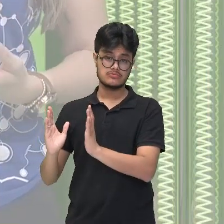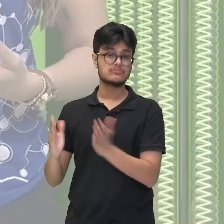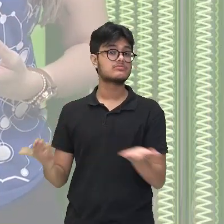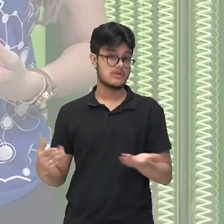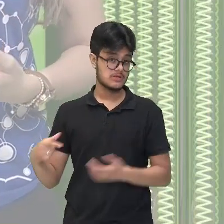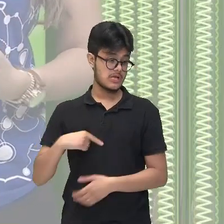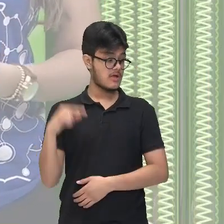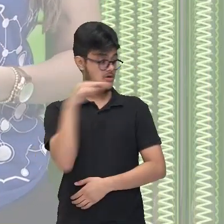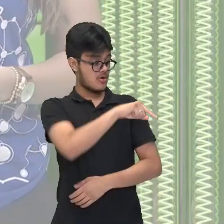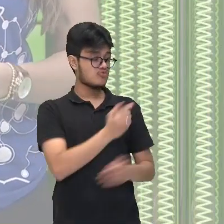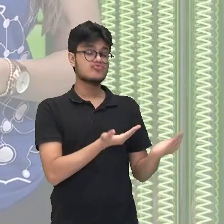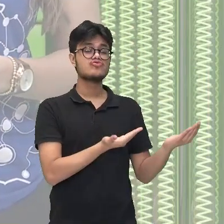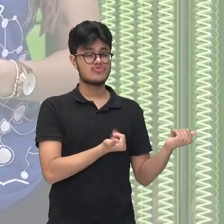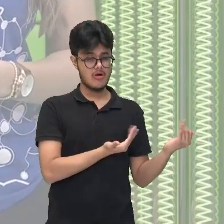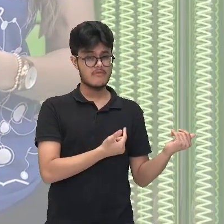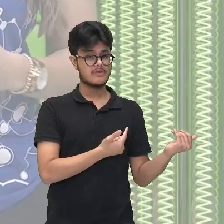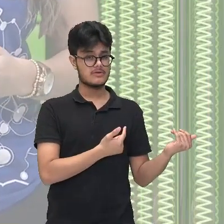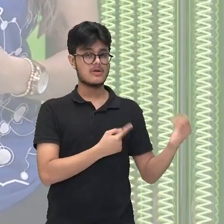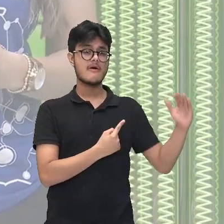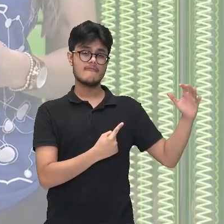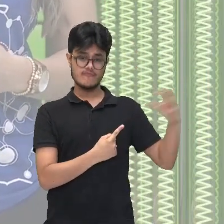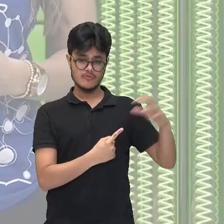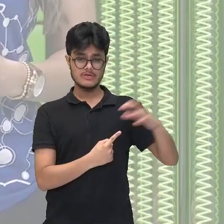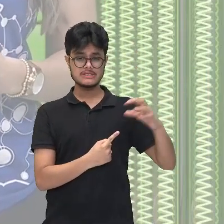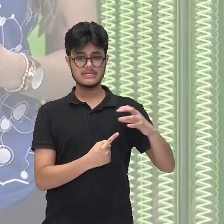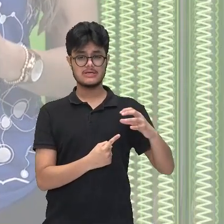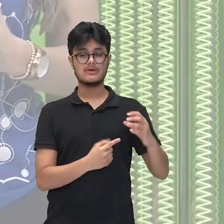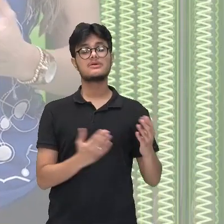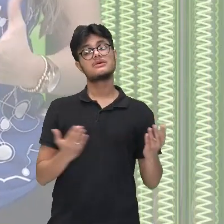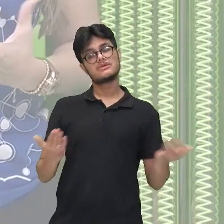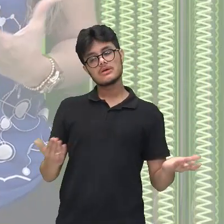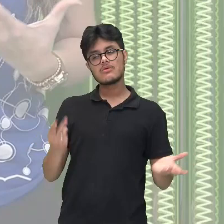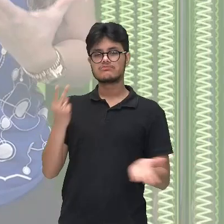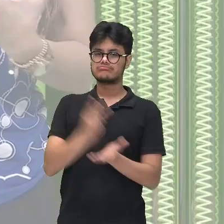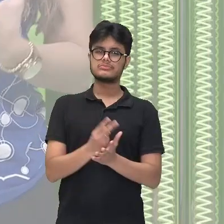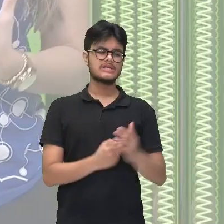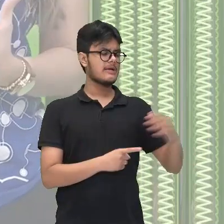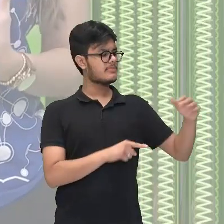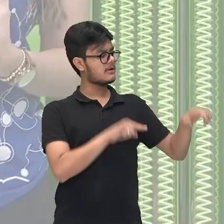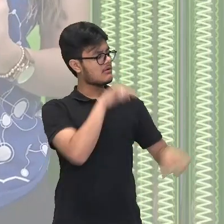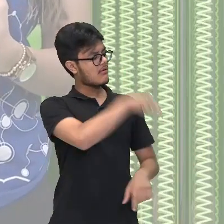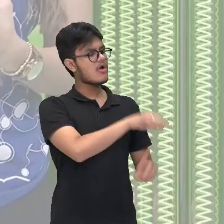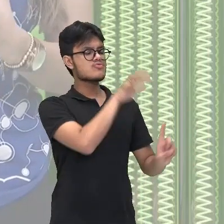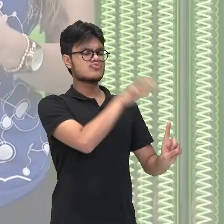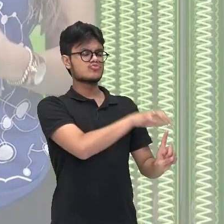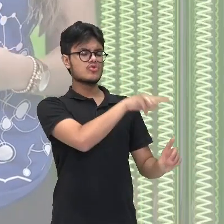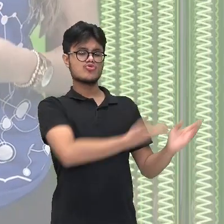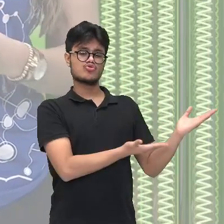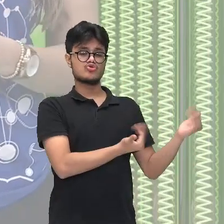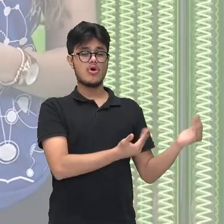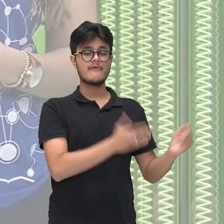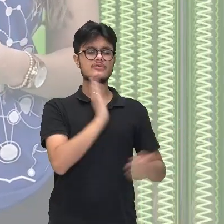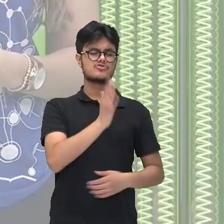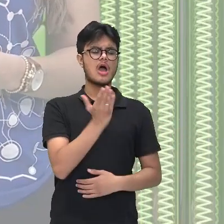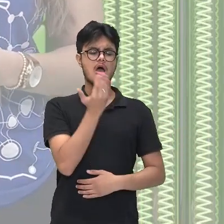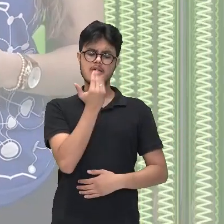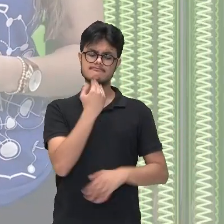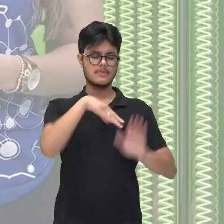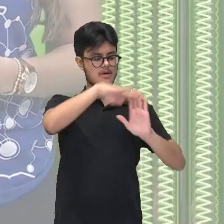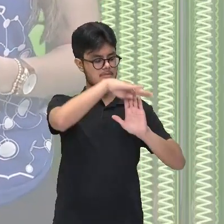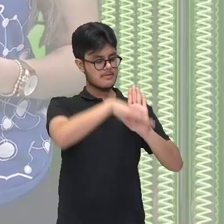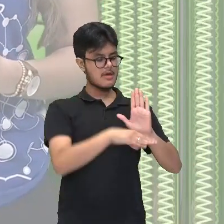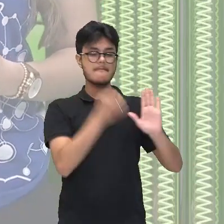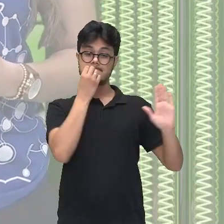da vida que você vem levando. Então, se você desde cedo já tiver bons hábitos, né, já praticar esses